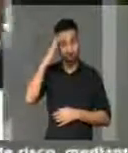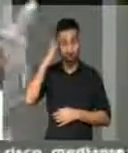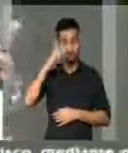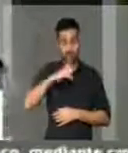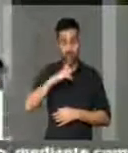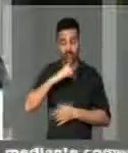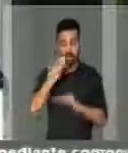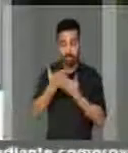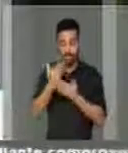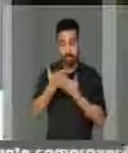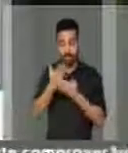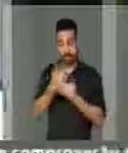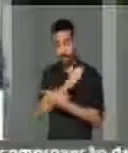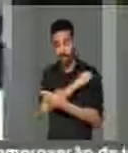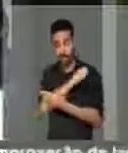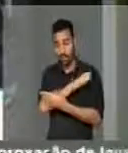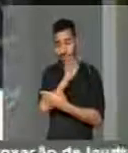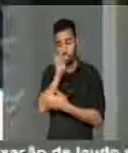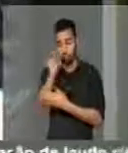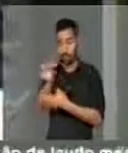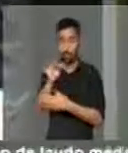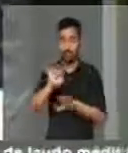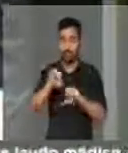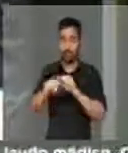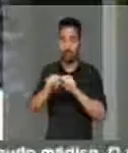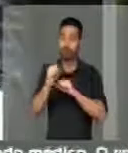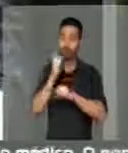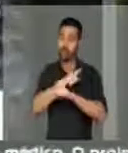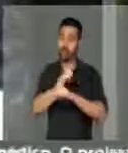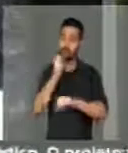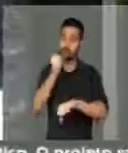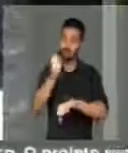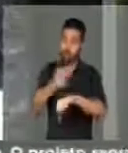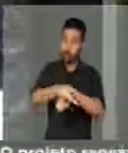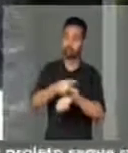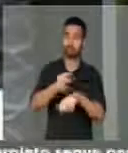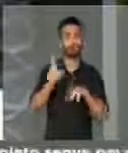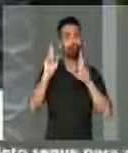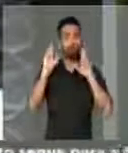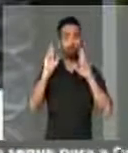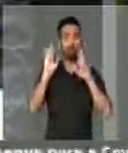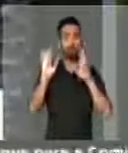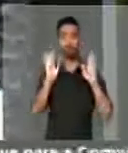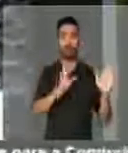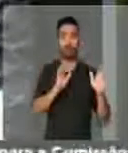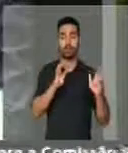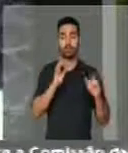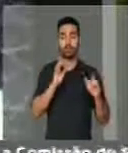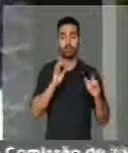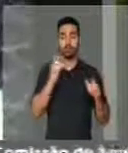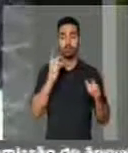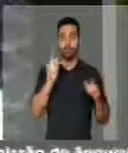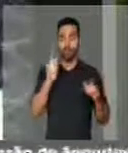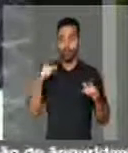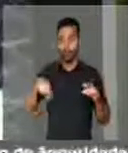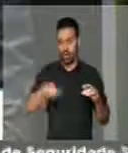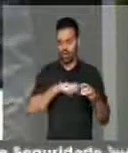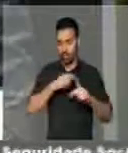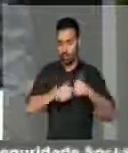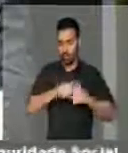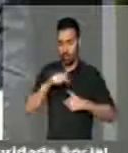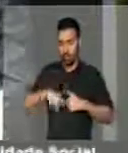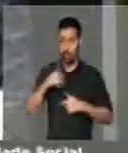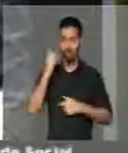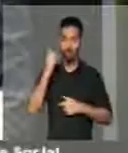para se formar, para entrar no mercado de trabalho, para que nós, com a nossa gestão, com o nosso trabalho aqui, deputados